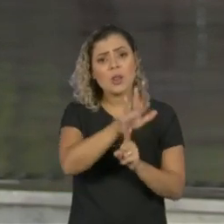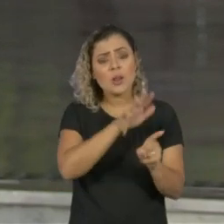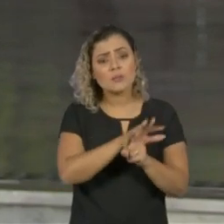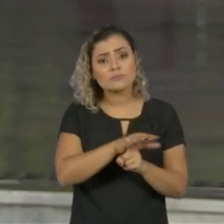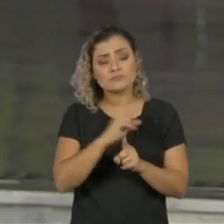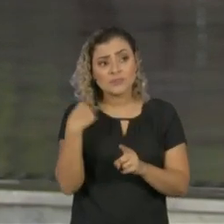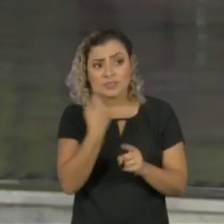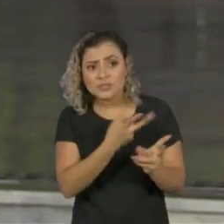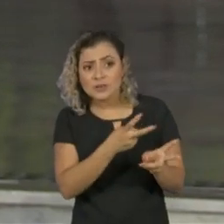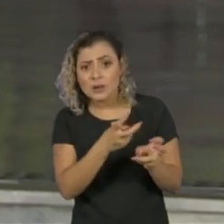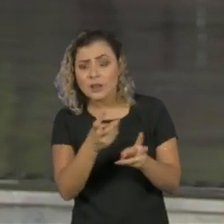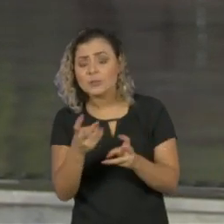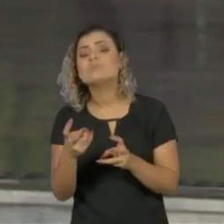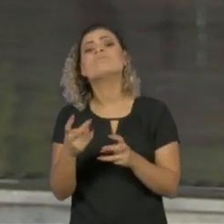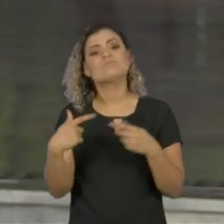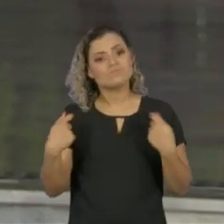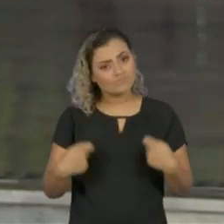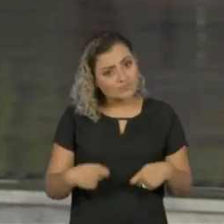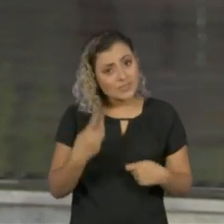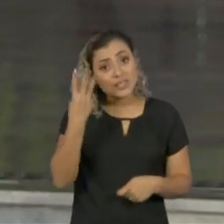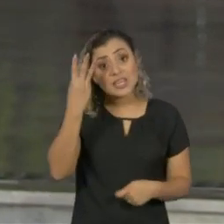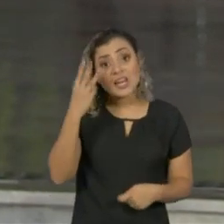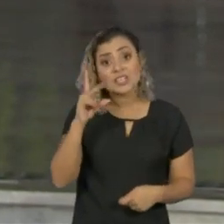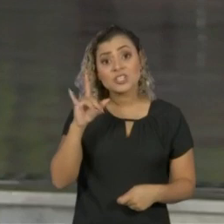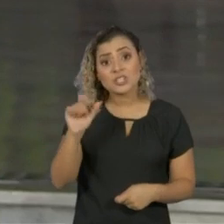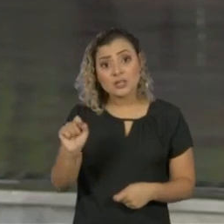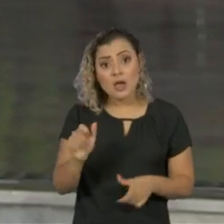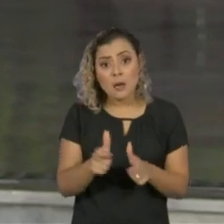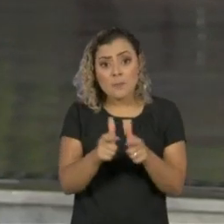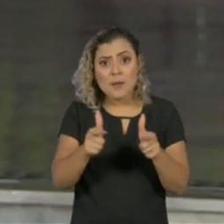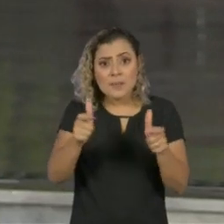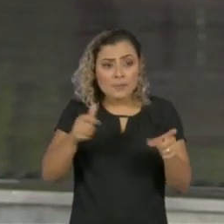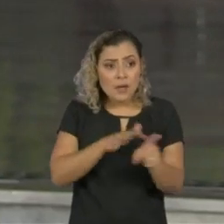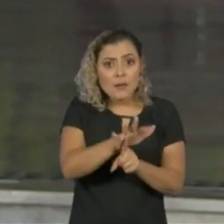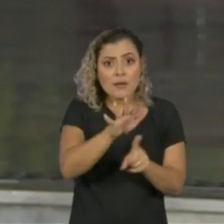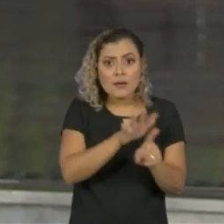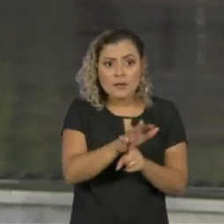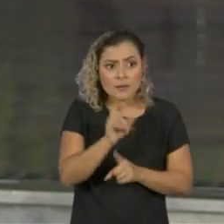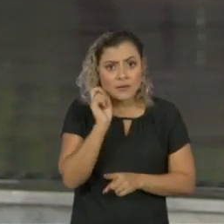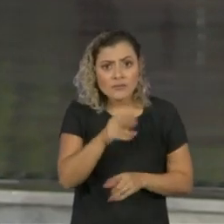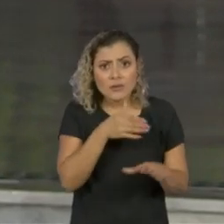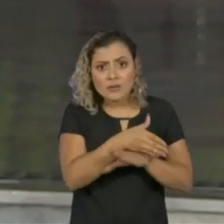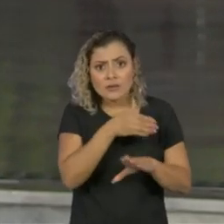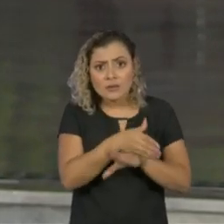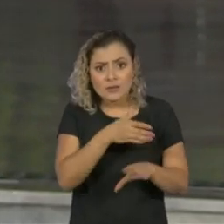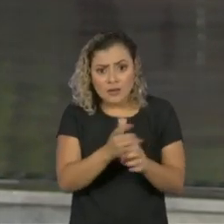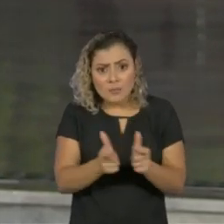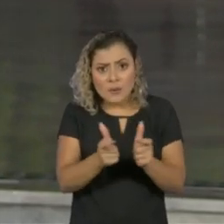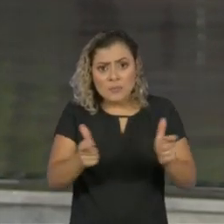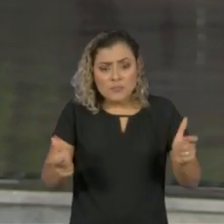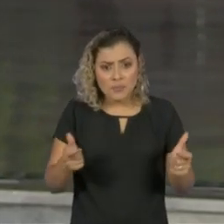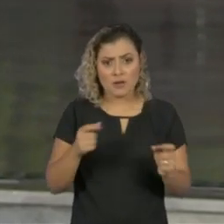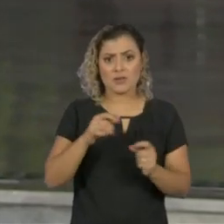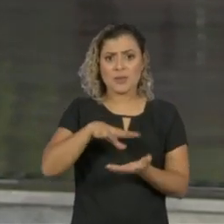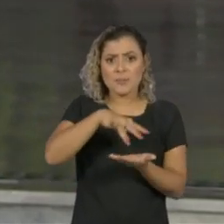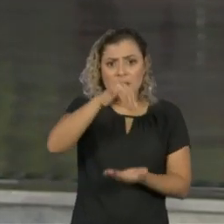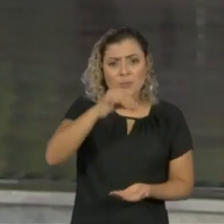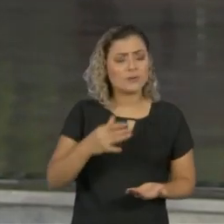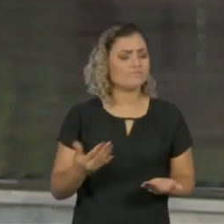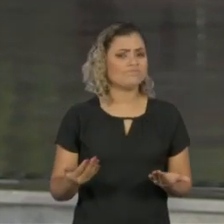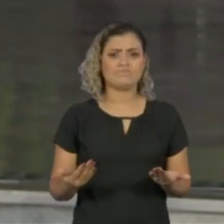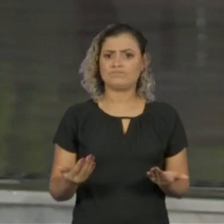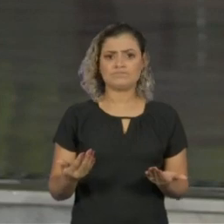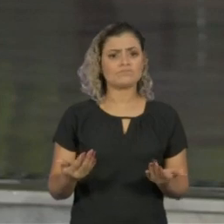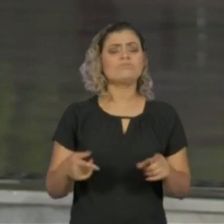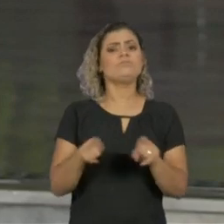observou ao longo dos últimos 3 dias um grande crescimento na frequência desses parques. A própria